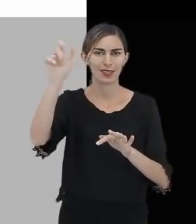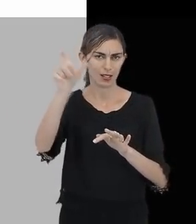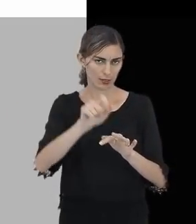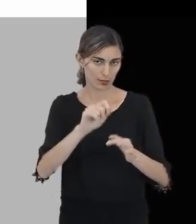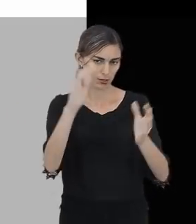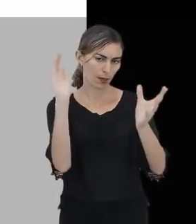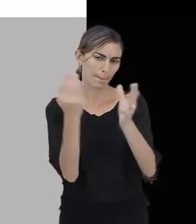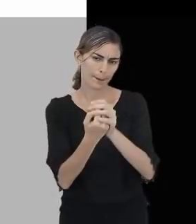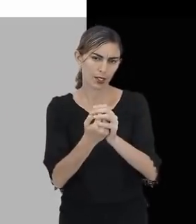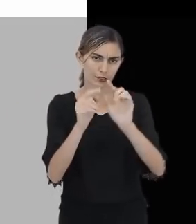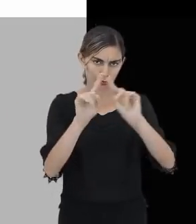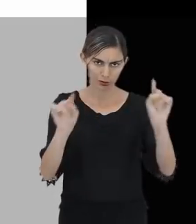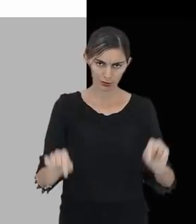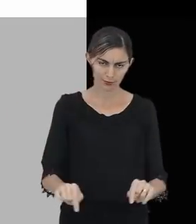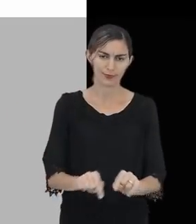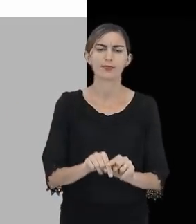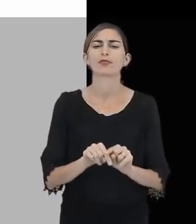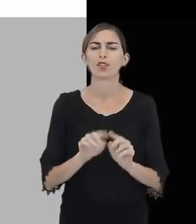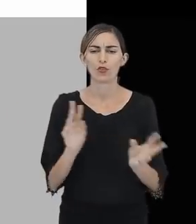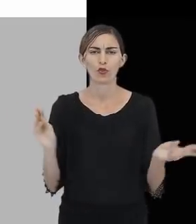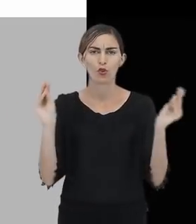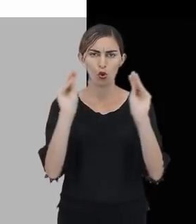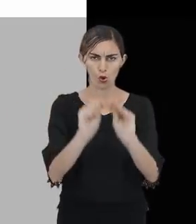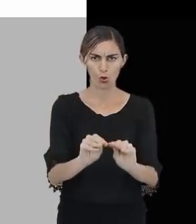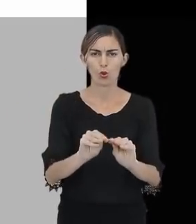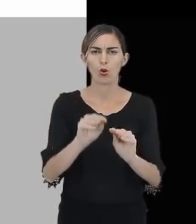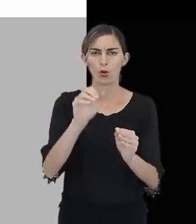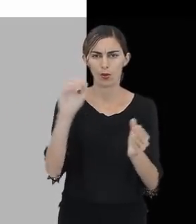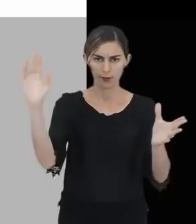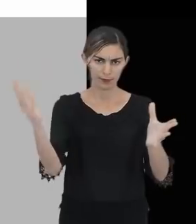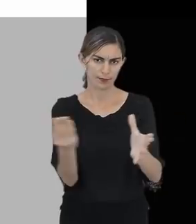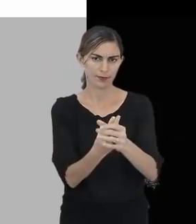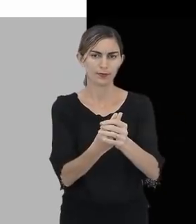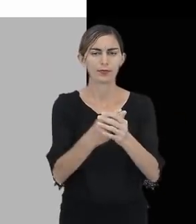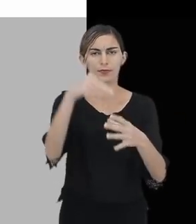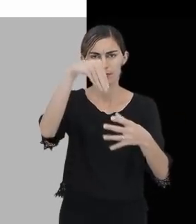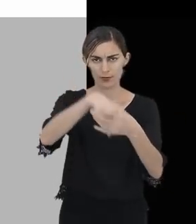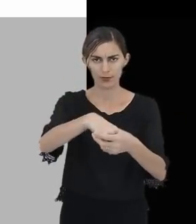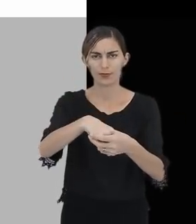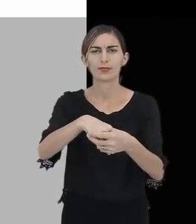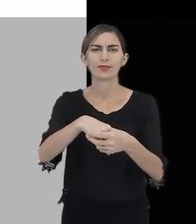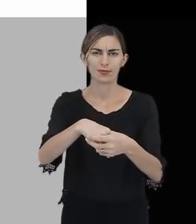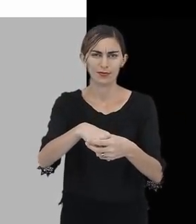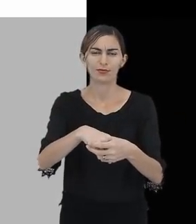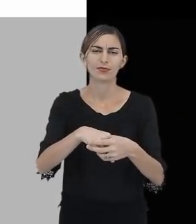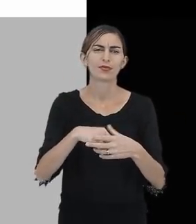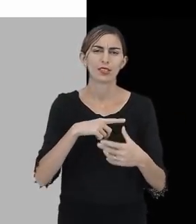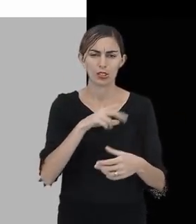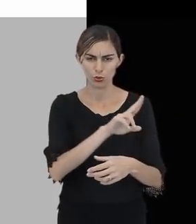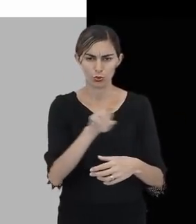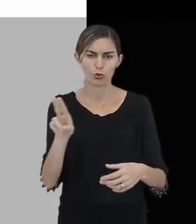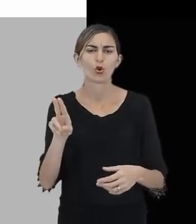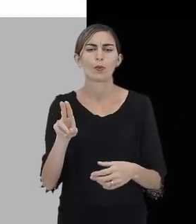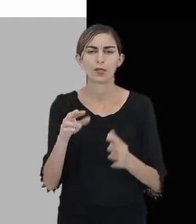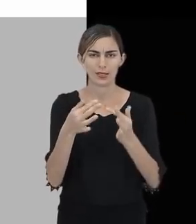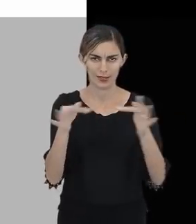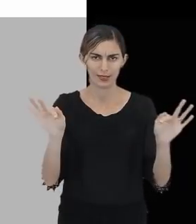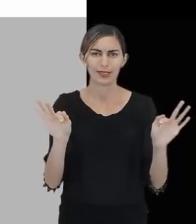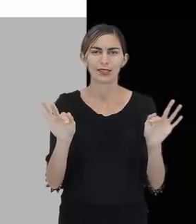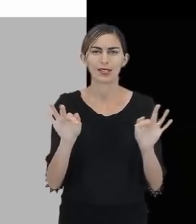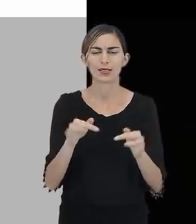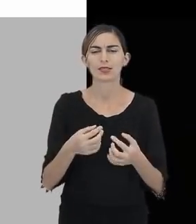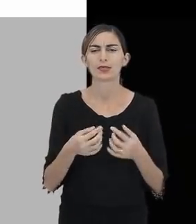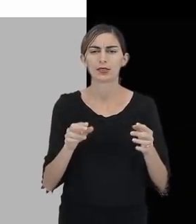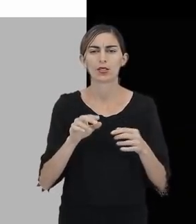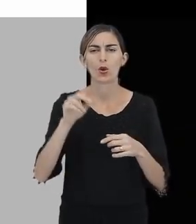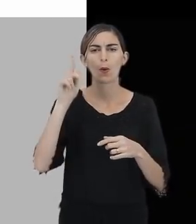essa pasta Res, tem a pasta Values, você vai colocar um arquivo aqui, o nome que você desejar, certo? Então, por isso que está esse nome aqui, nome